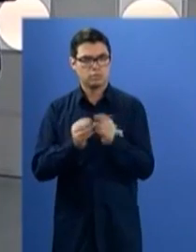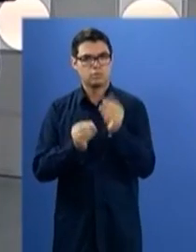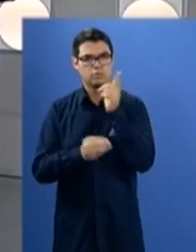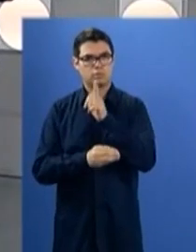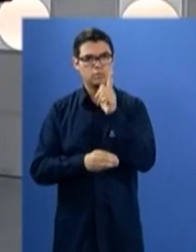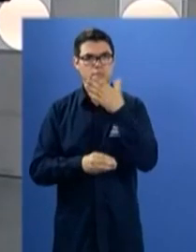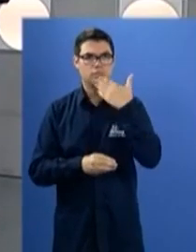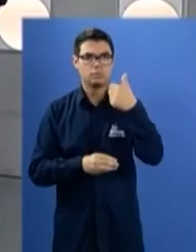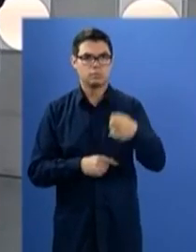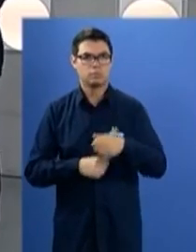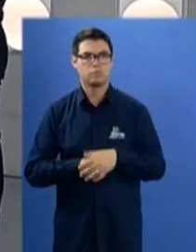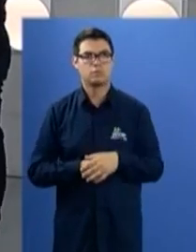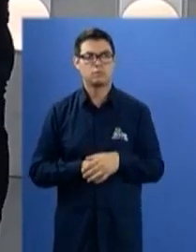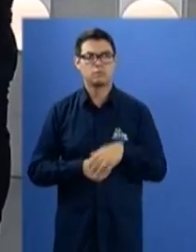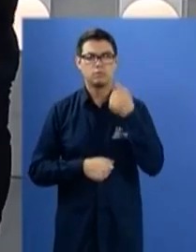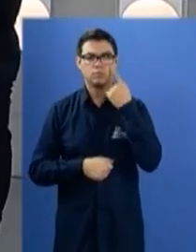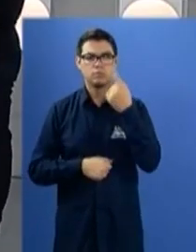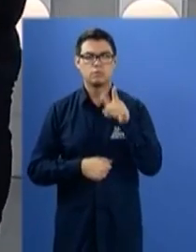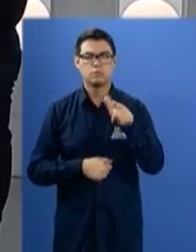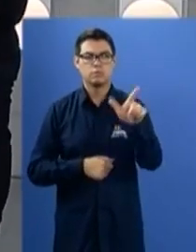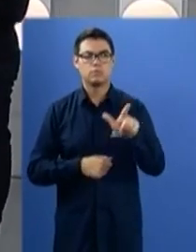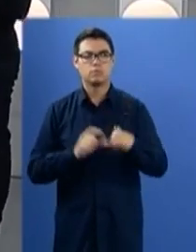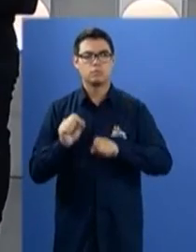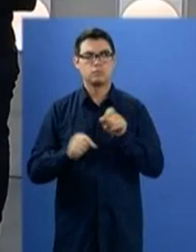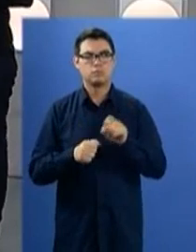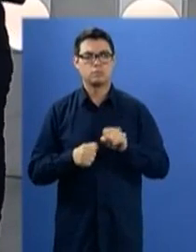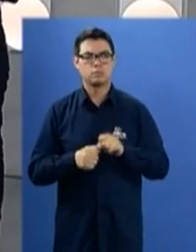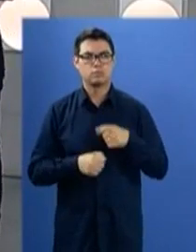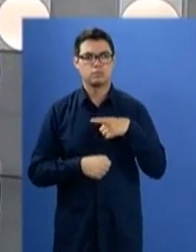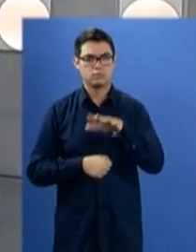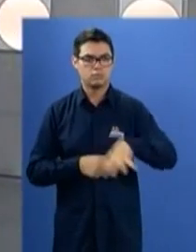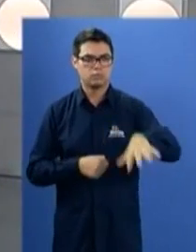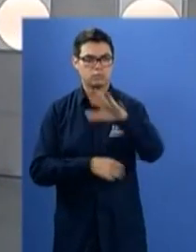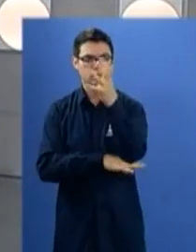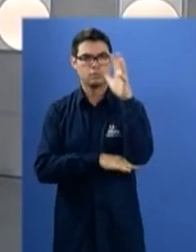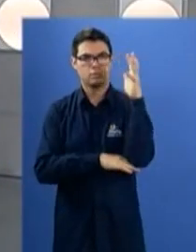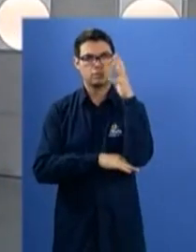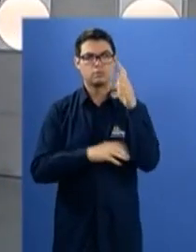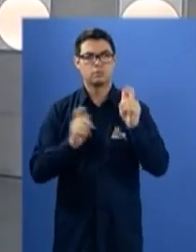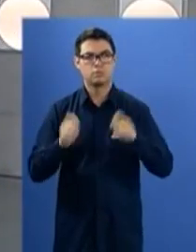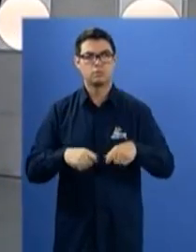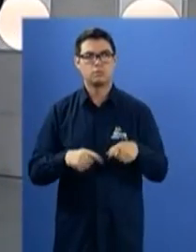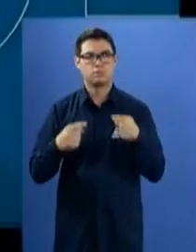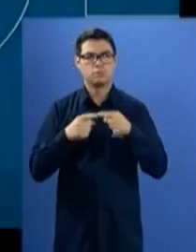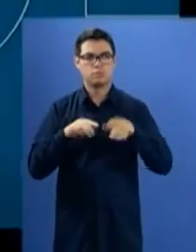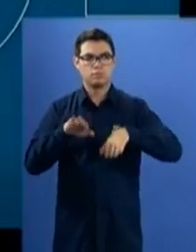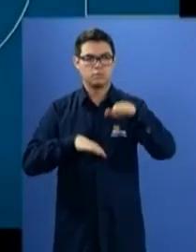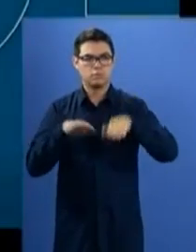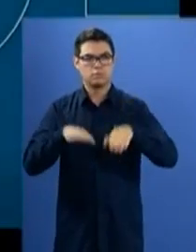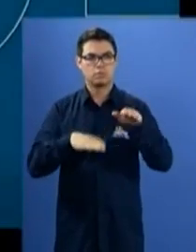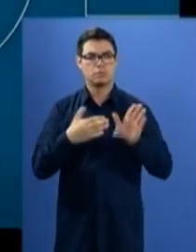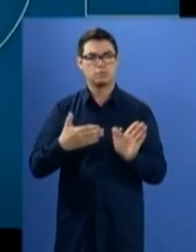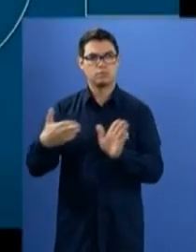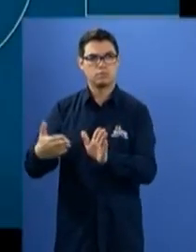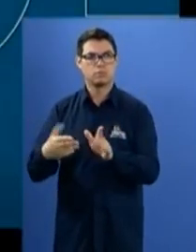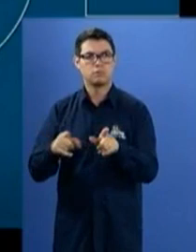é? Outro fator aqui vem a ser o meio ambiente, né? Outra variável do processo,